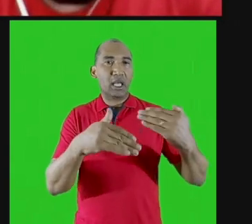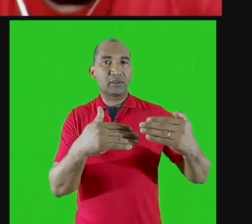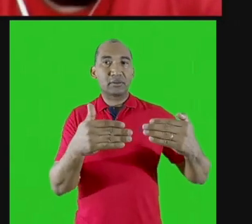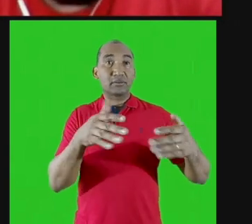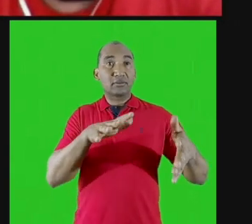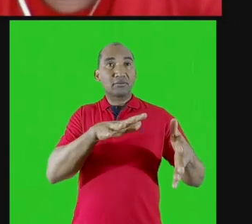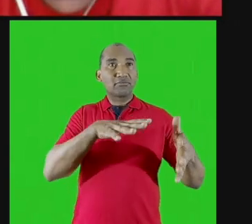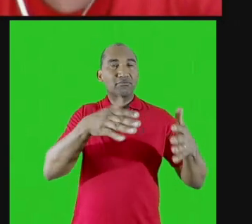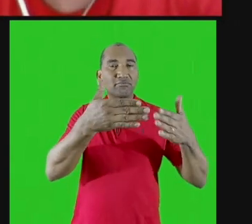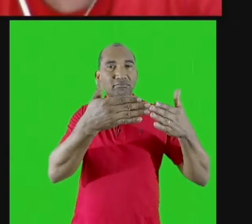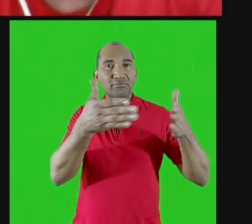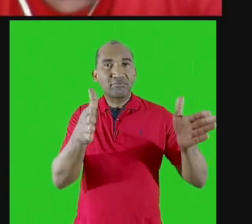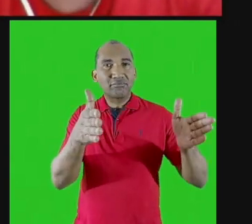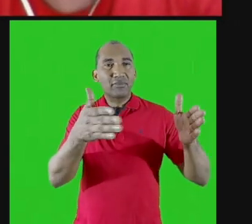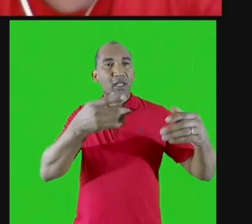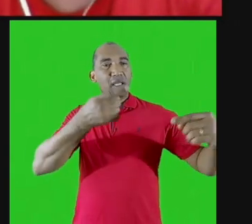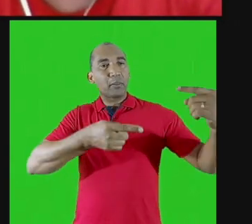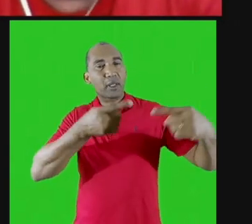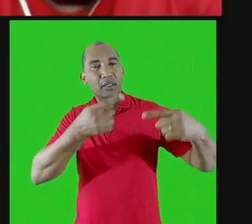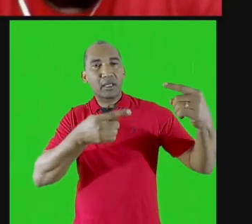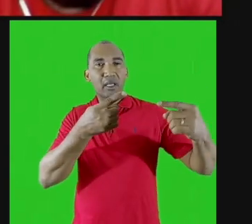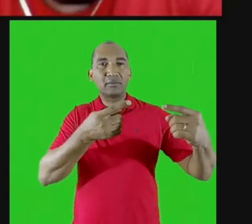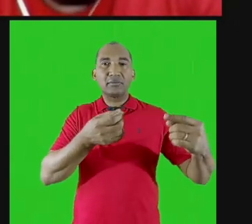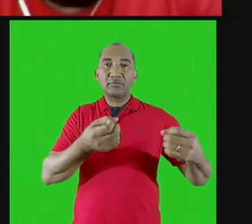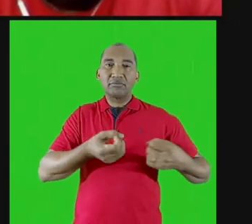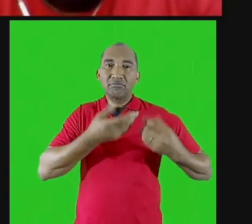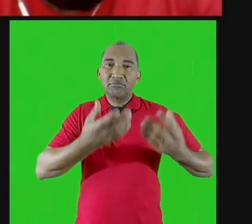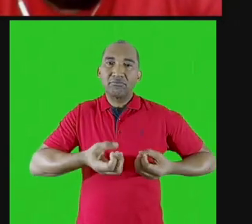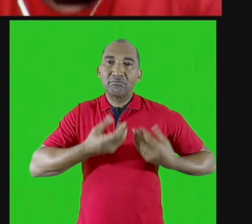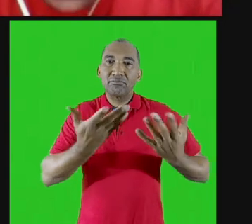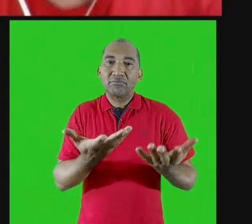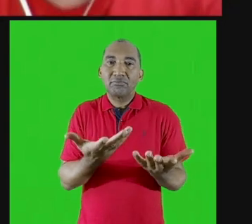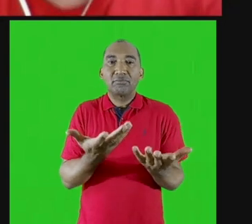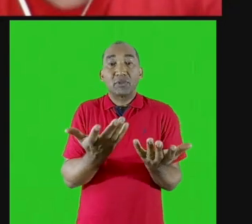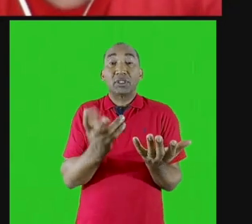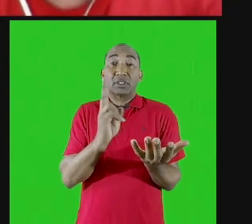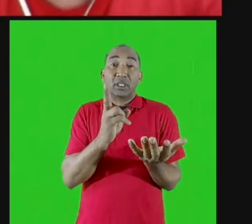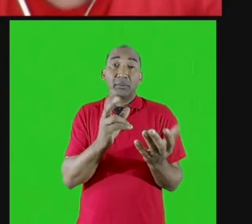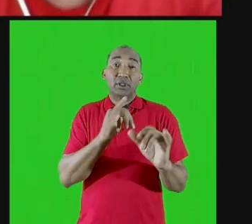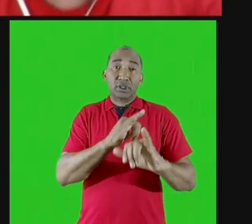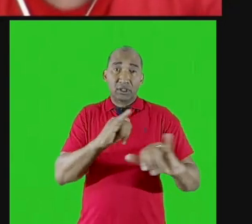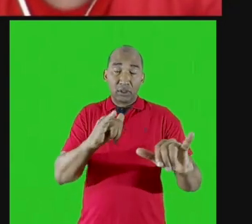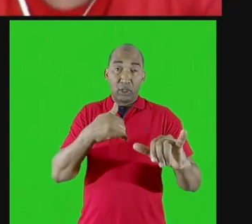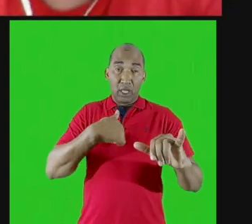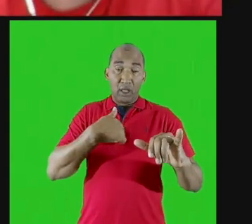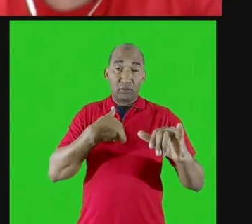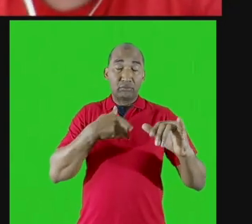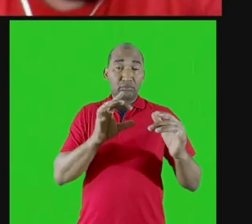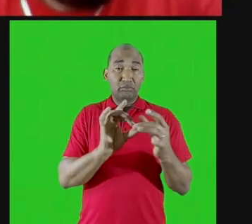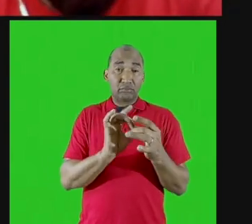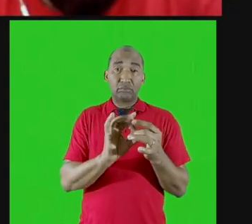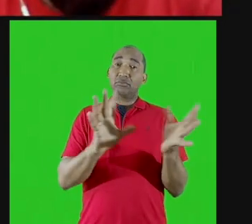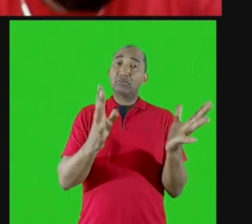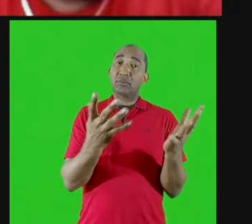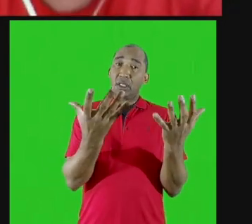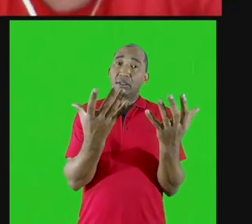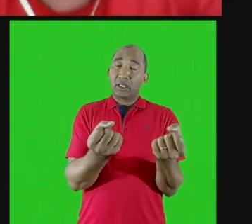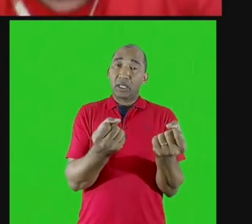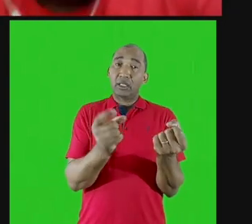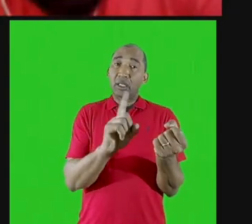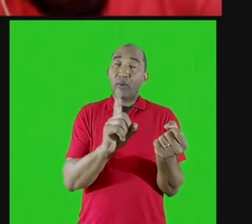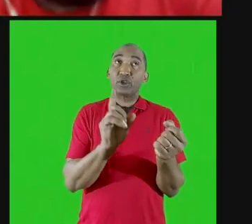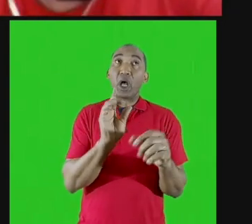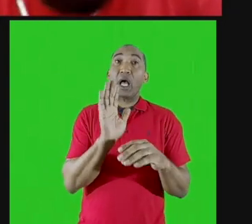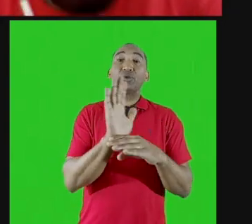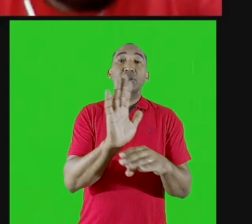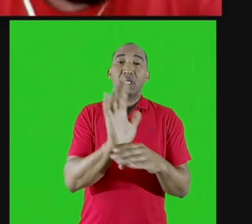nesse processo desse espaço, a gente poder, mais uma vez, estar debatendo, estar falando, sempre dizendo, assim, o que eu puder estar disponível, não só